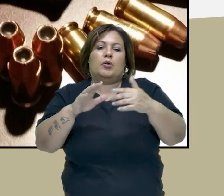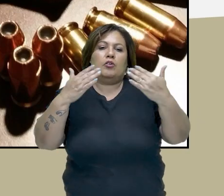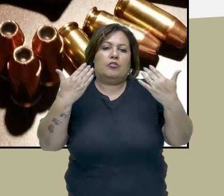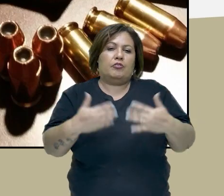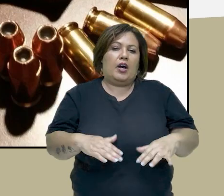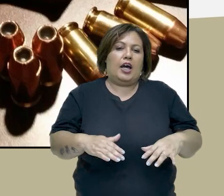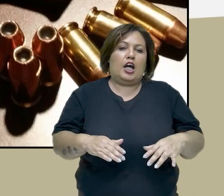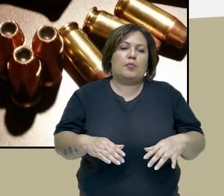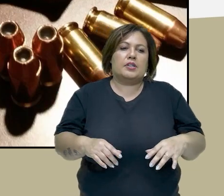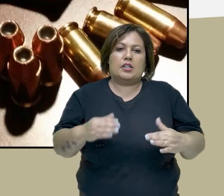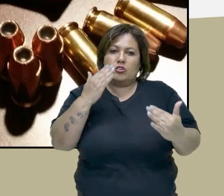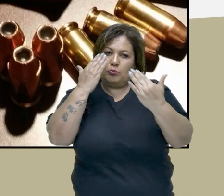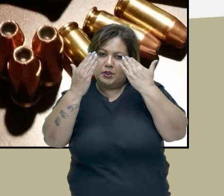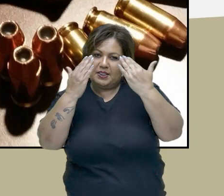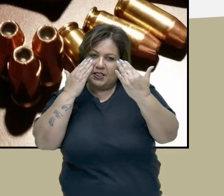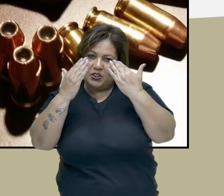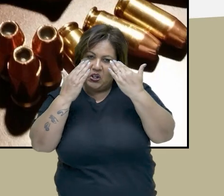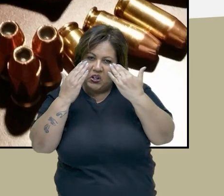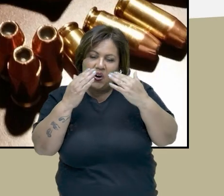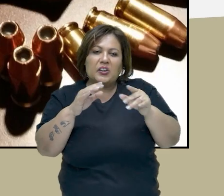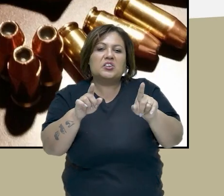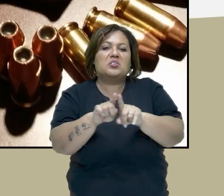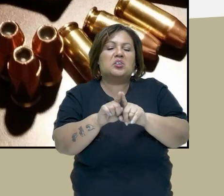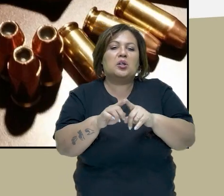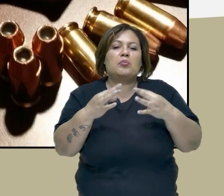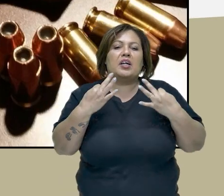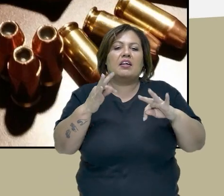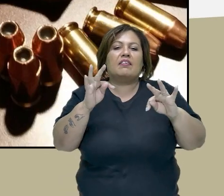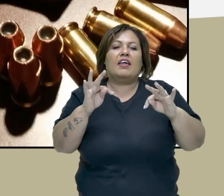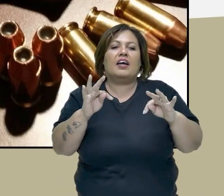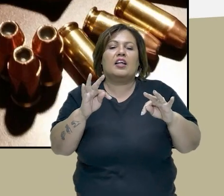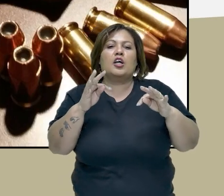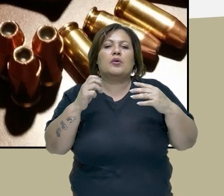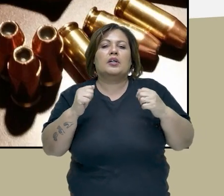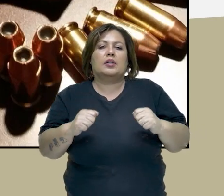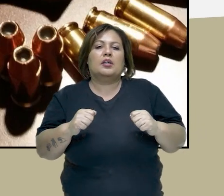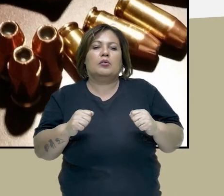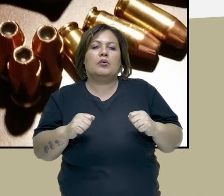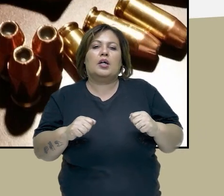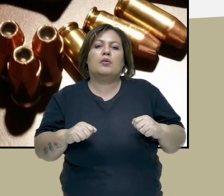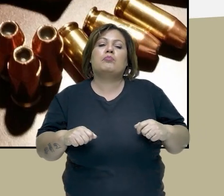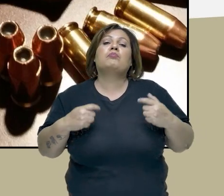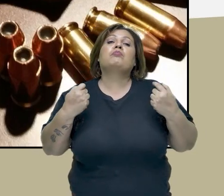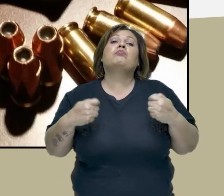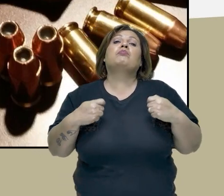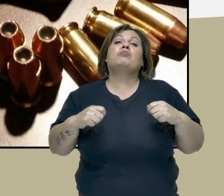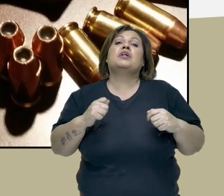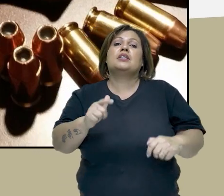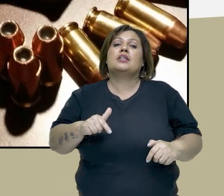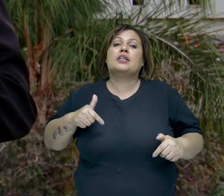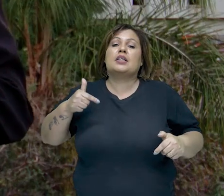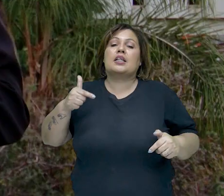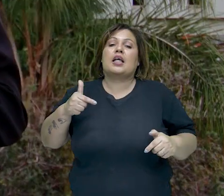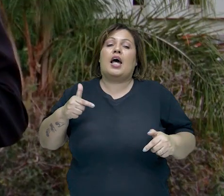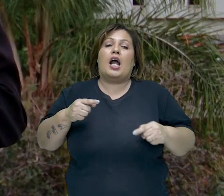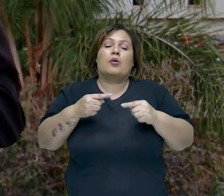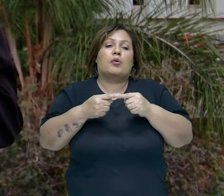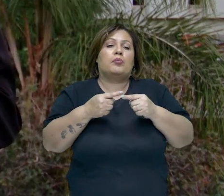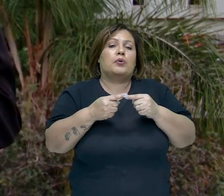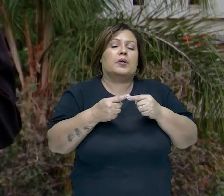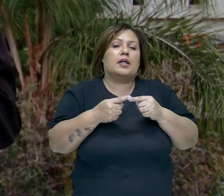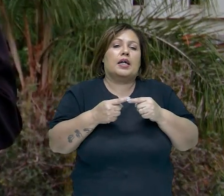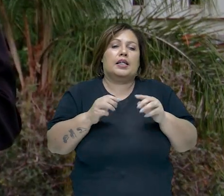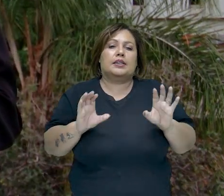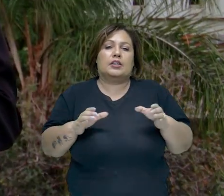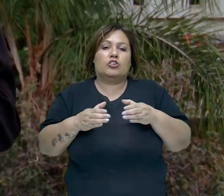capacidade técnica e psicológica e, principalmente, comprovar a efetiva necessidade da arma de fogo. Nesse sentido,